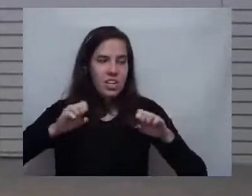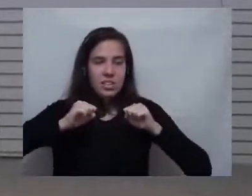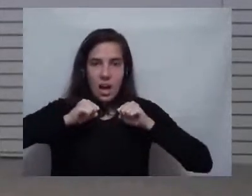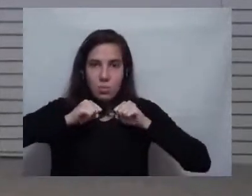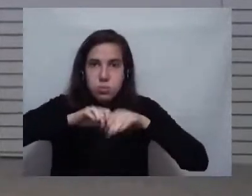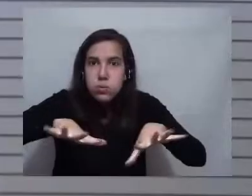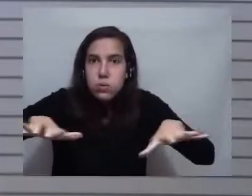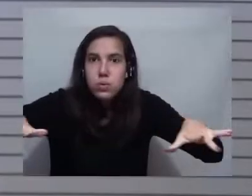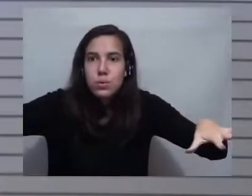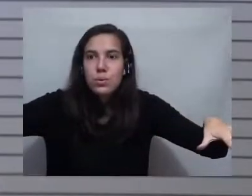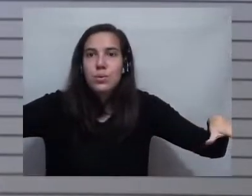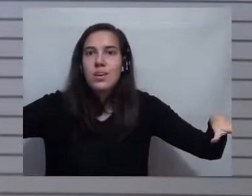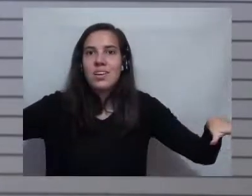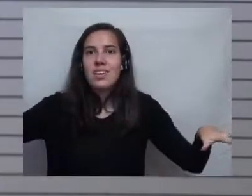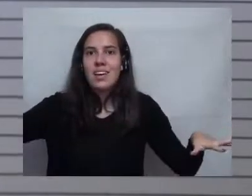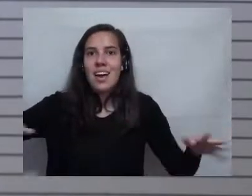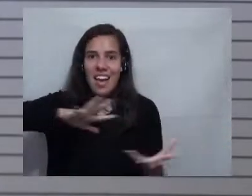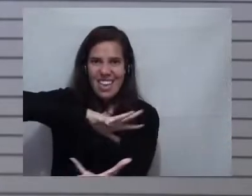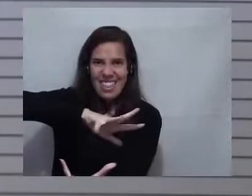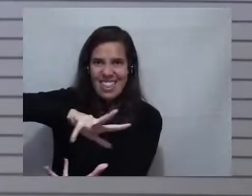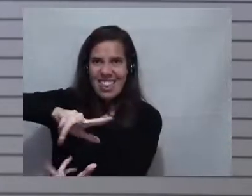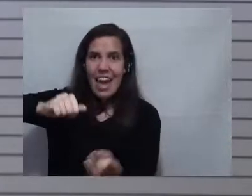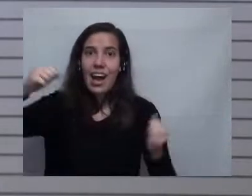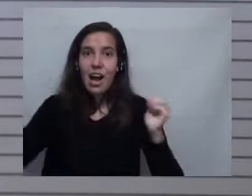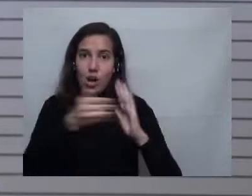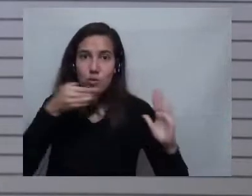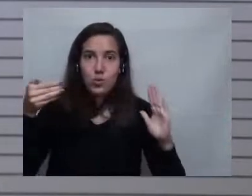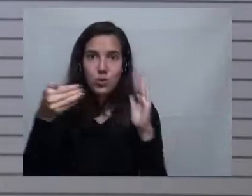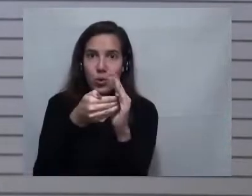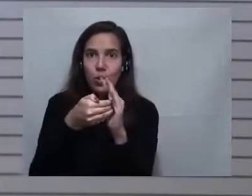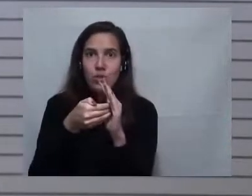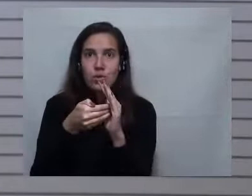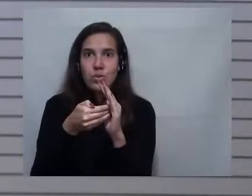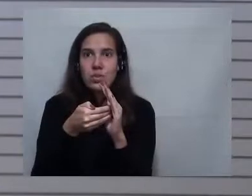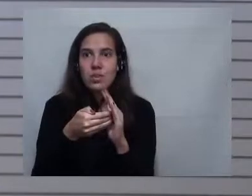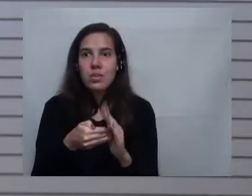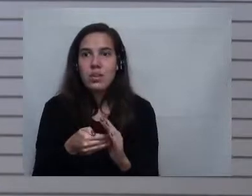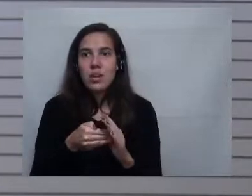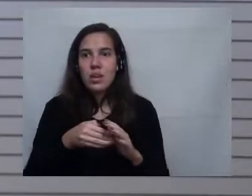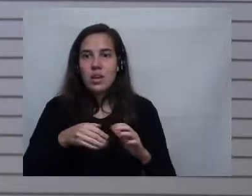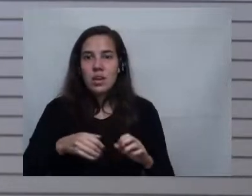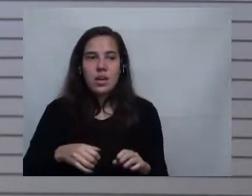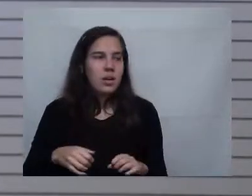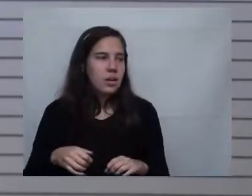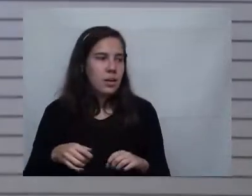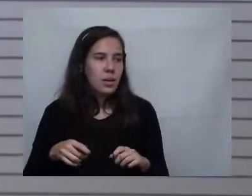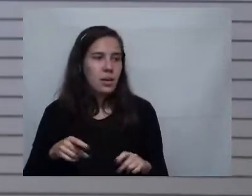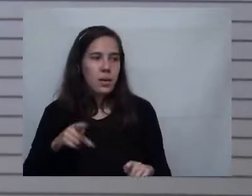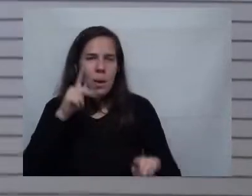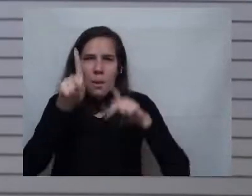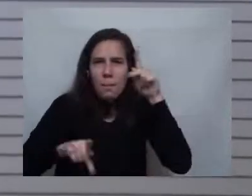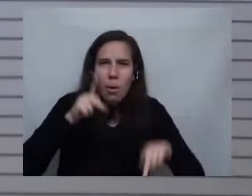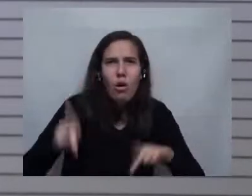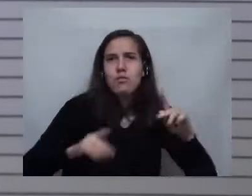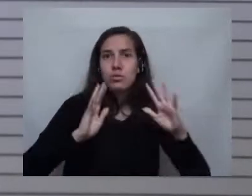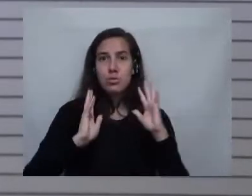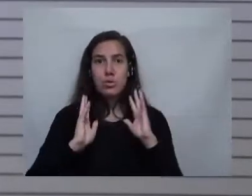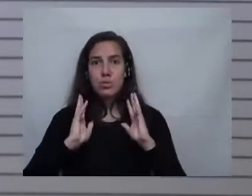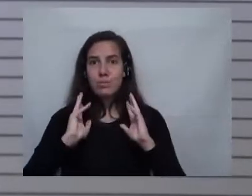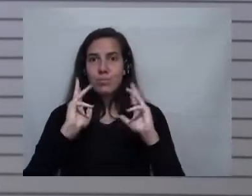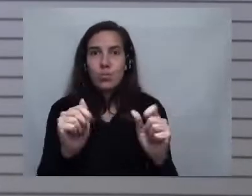senhor de toda a terra tanto gregos como judeus Como Romanos como gente